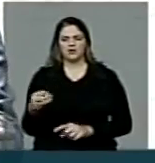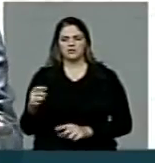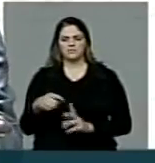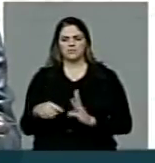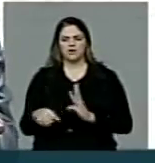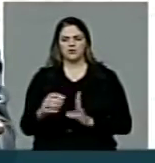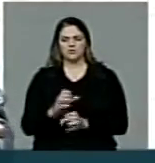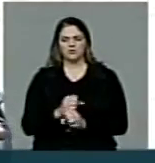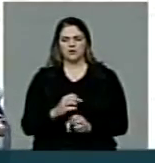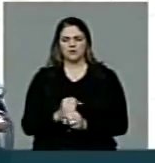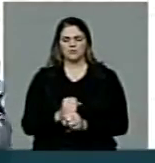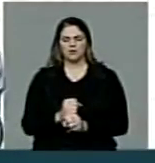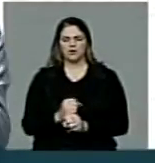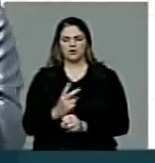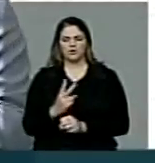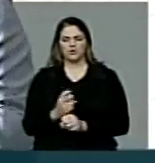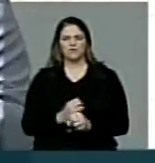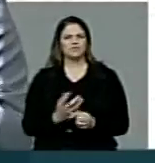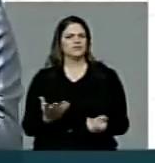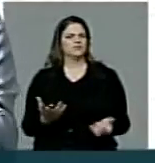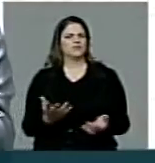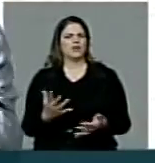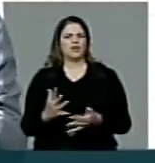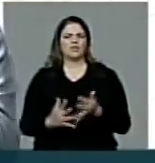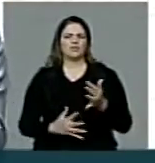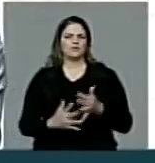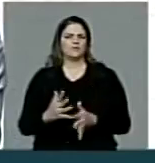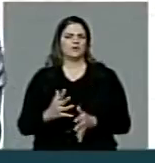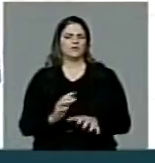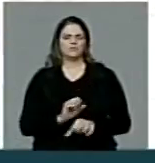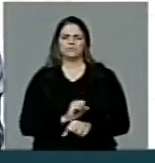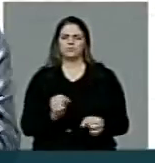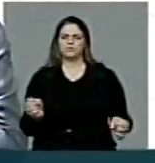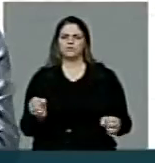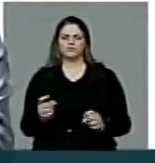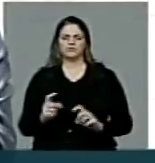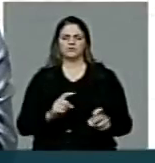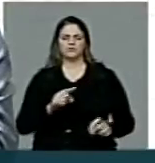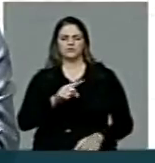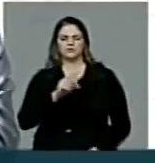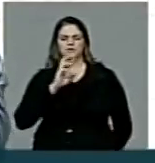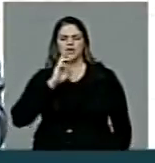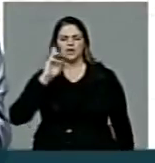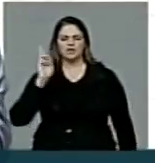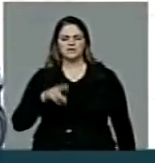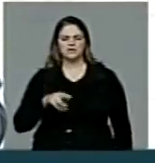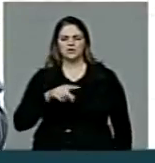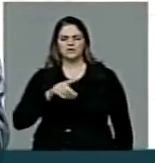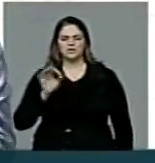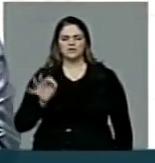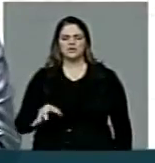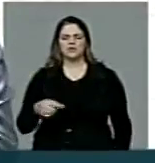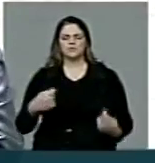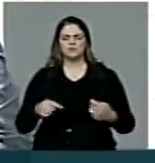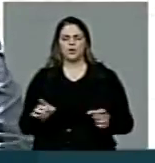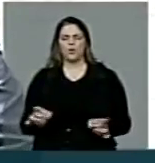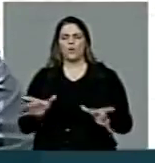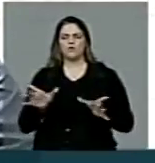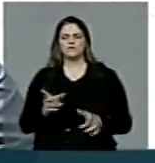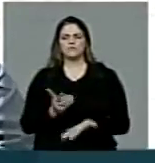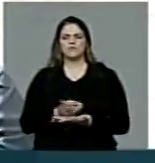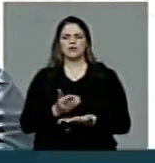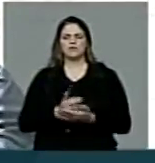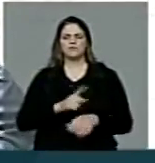você tem 2 anos. Não tem máquina pública para funcionar, o senhor tem razão. Nós temos que ter coincidência de